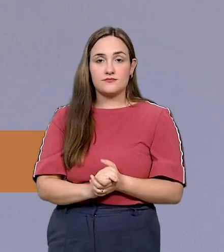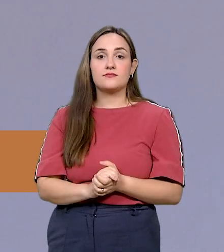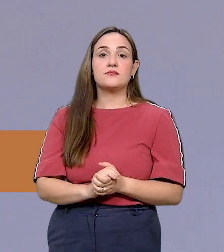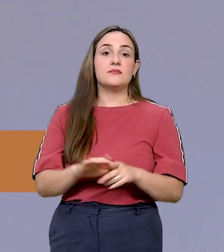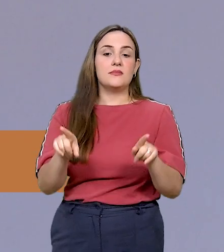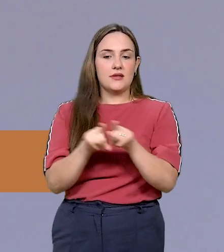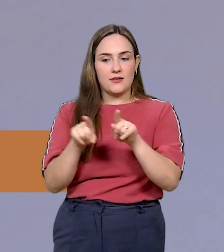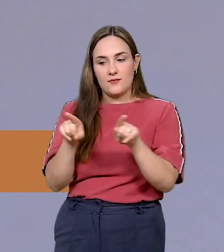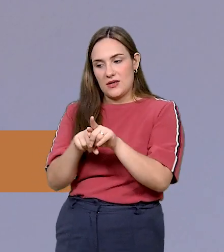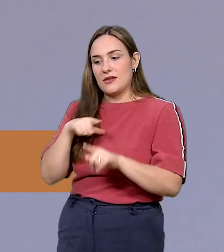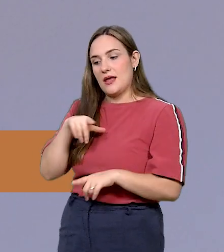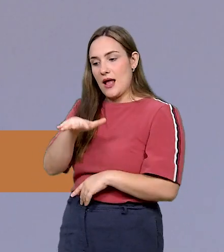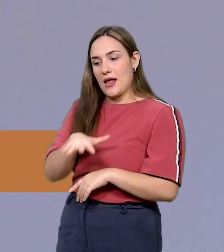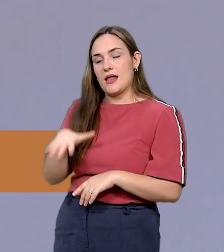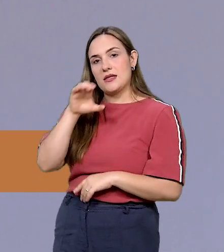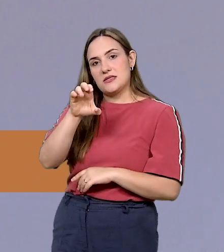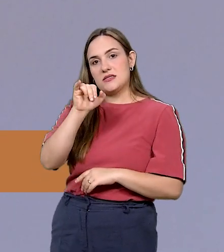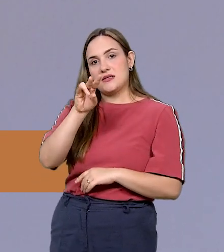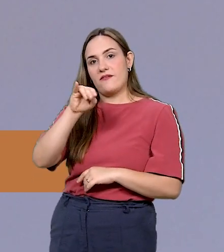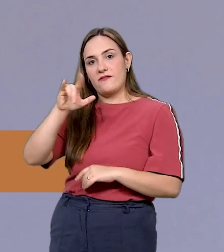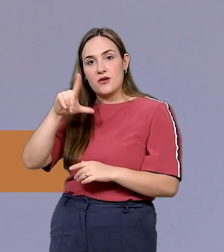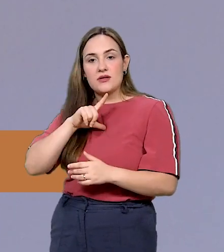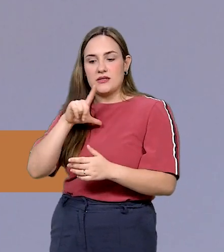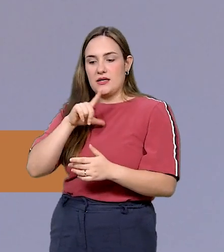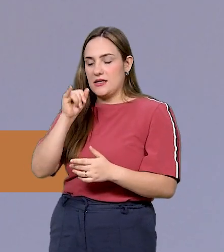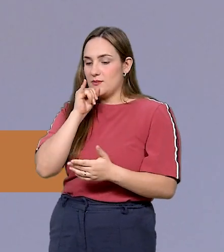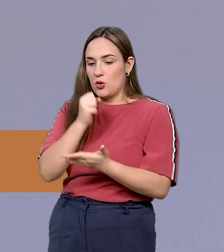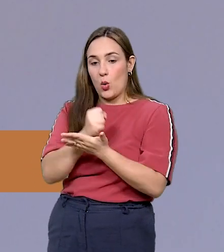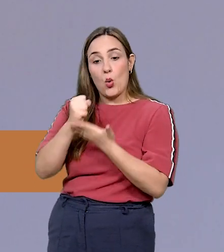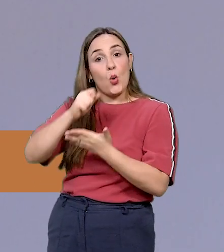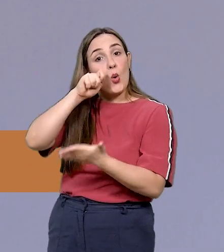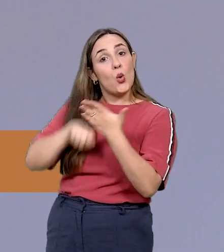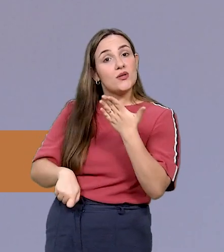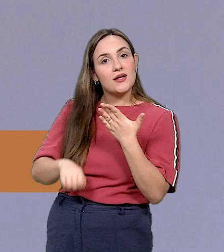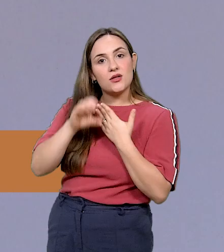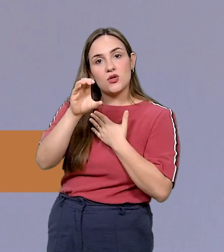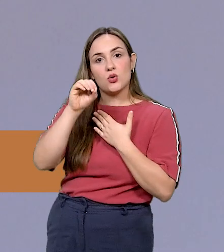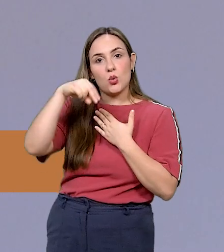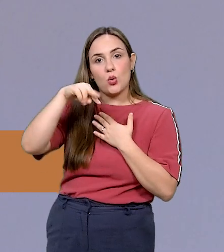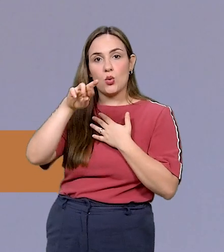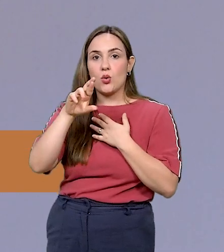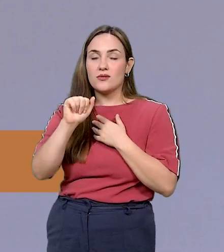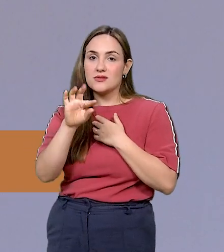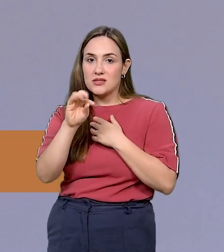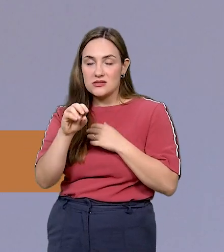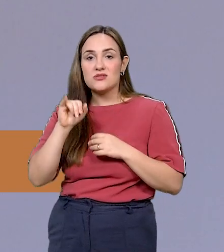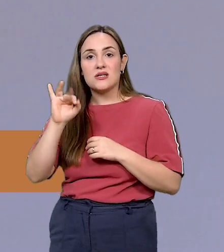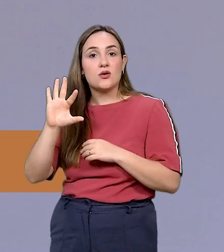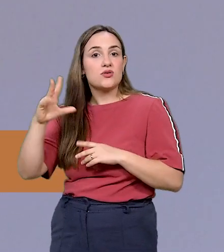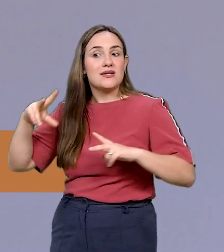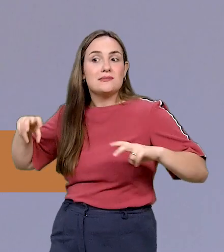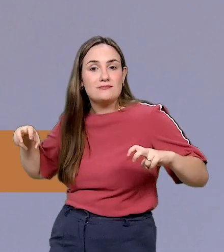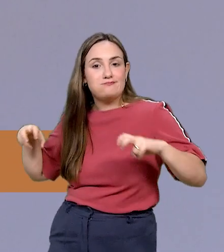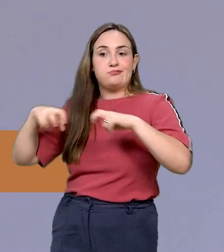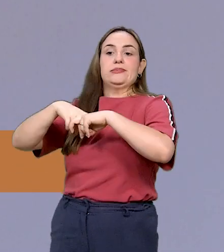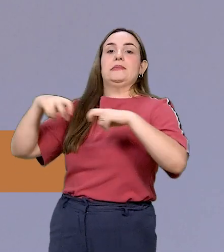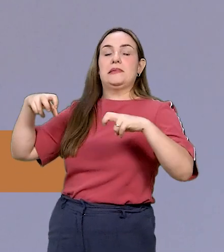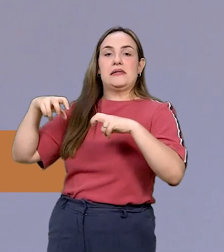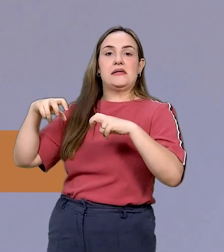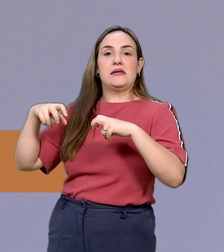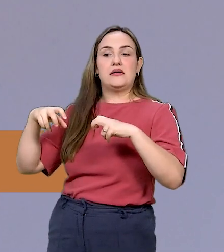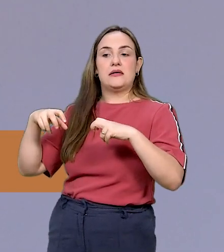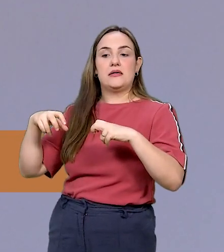nós temos a parte cível que envolve contratos. Por exemplo, se a pessoa sofreu um acidente, a reparação de